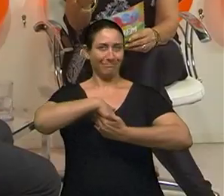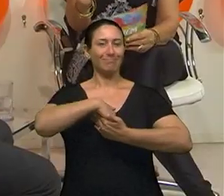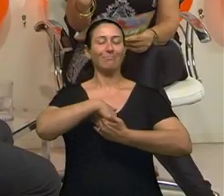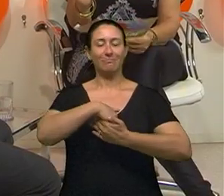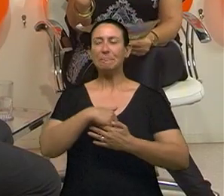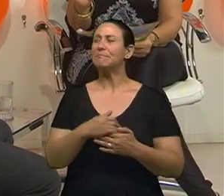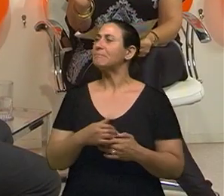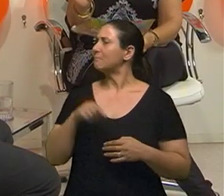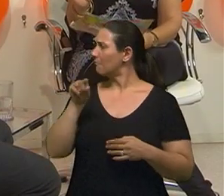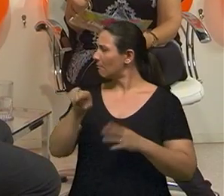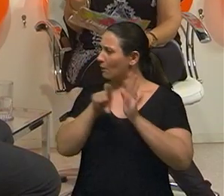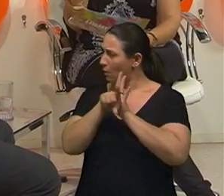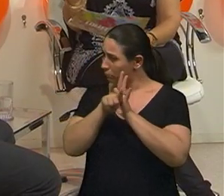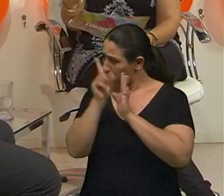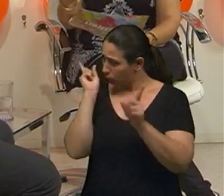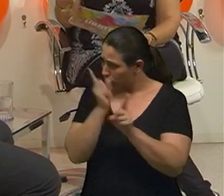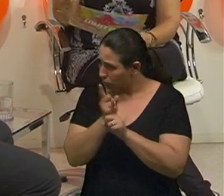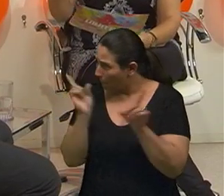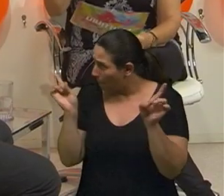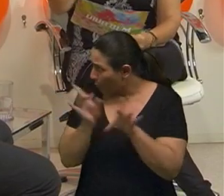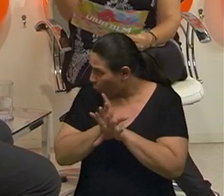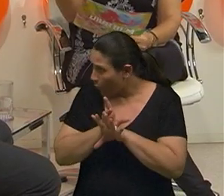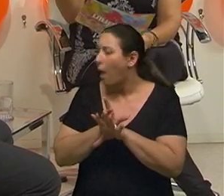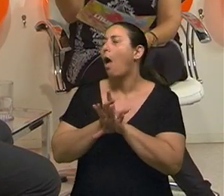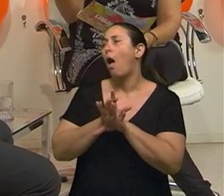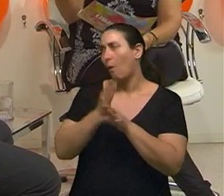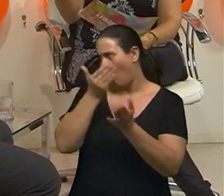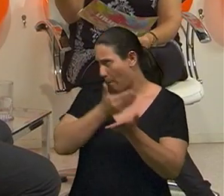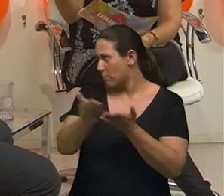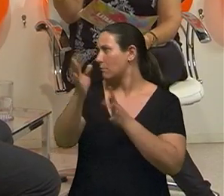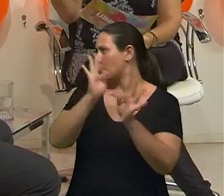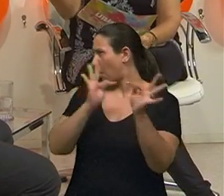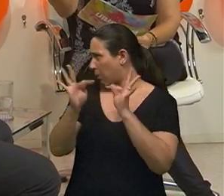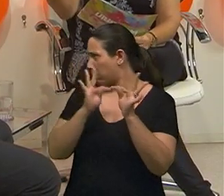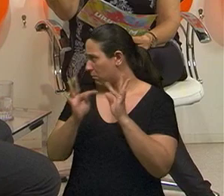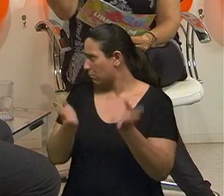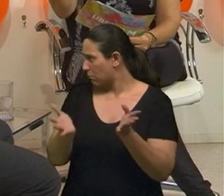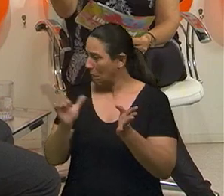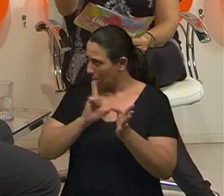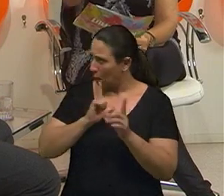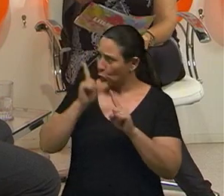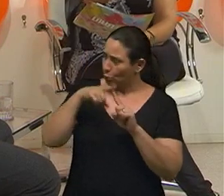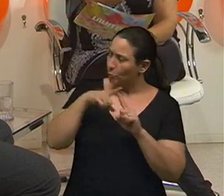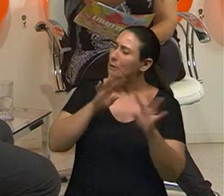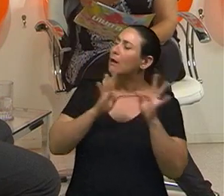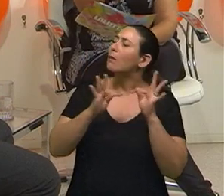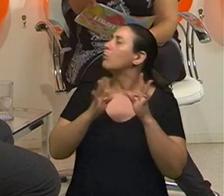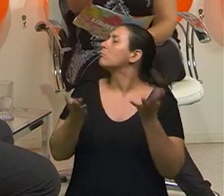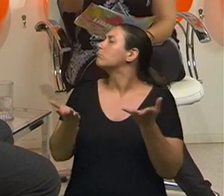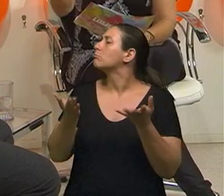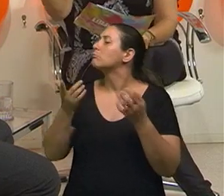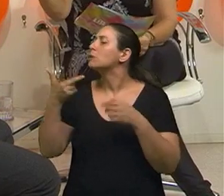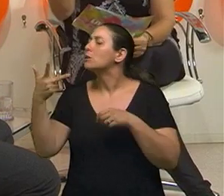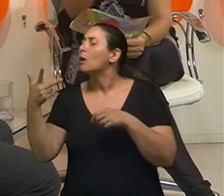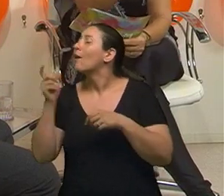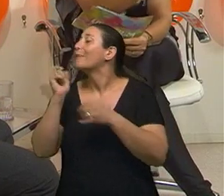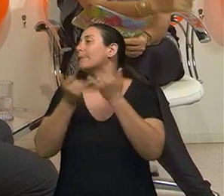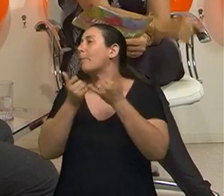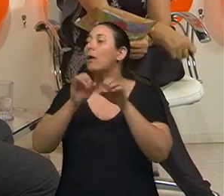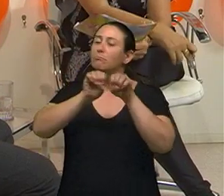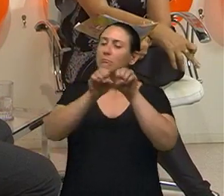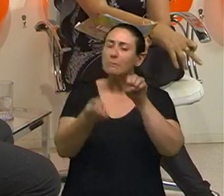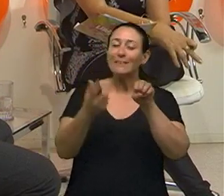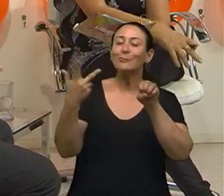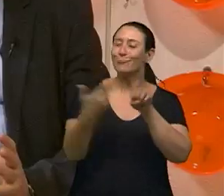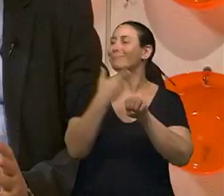e esse diagnóstico feito aí passa pro tratamento tem um tipo de tratamento o quais os vão pra cirurgia quais os que não vão pra